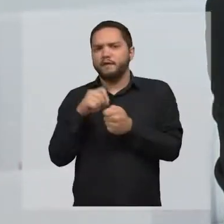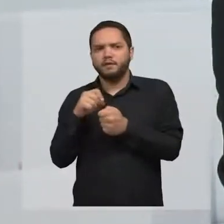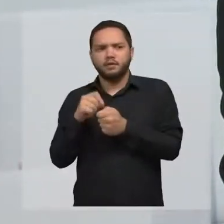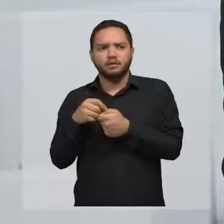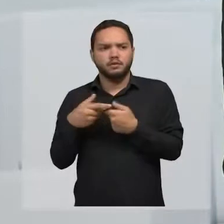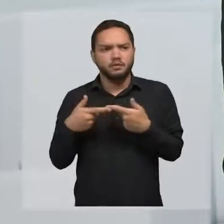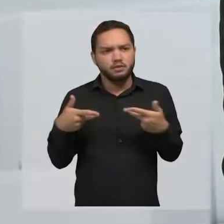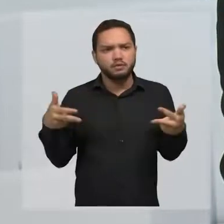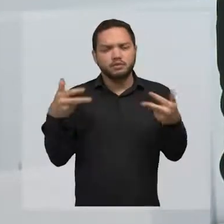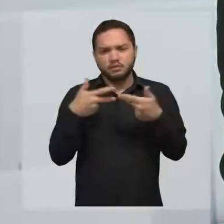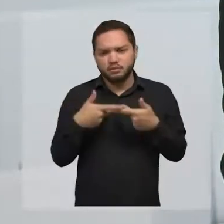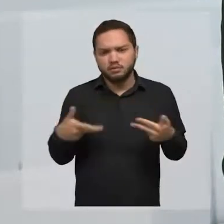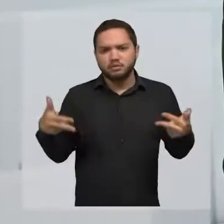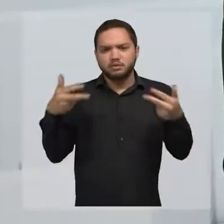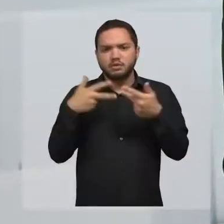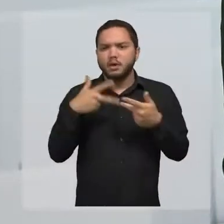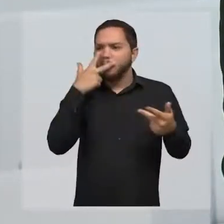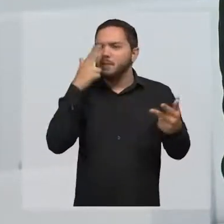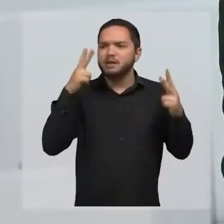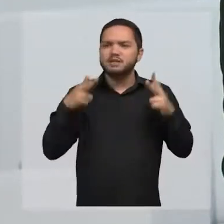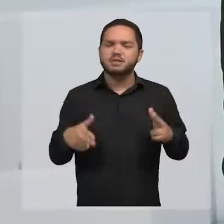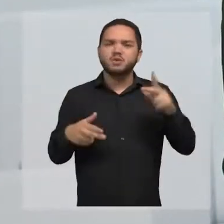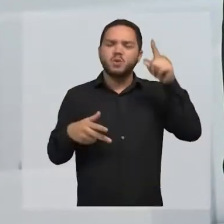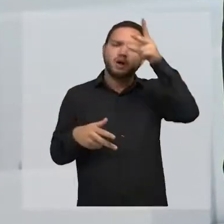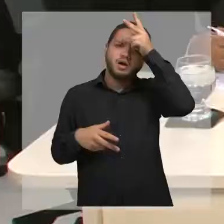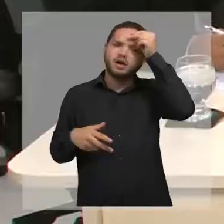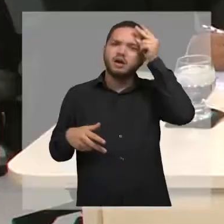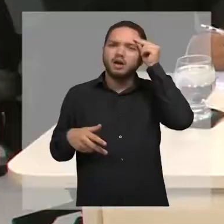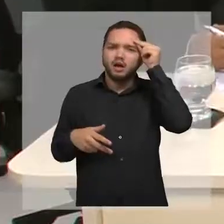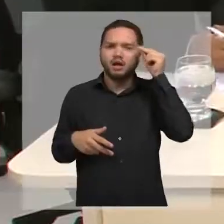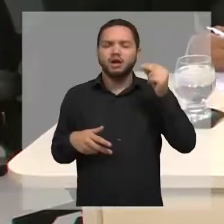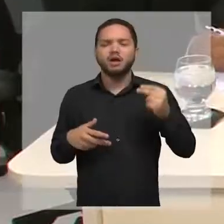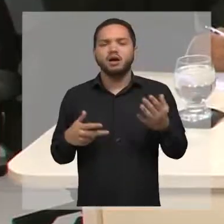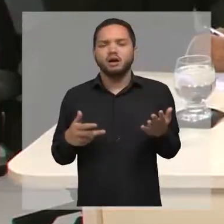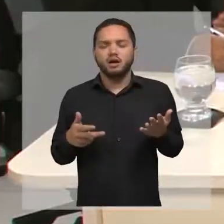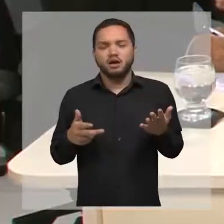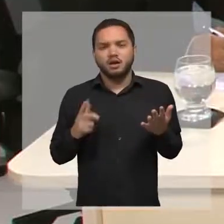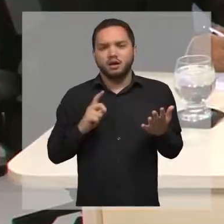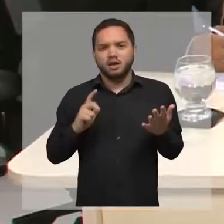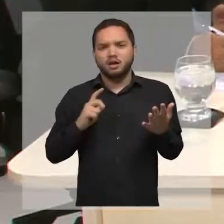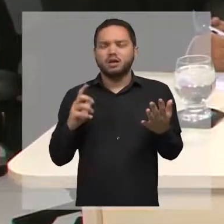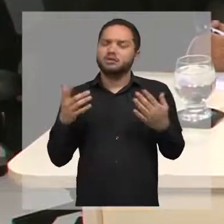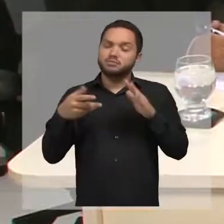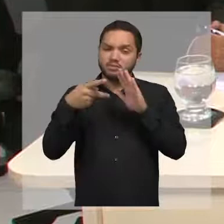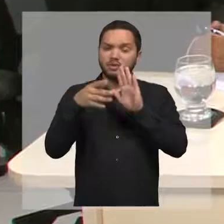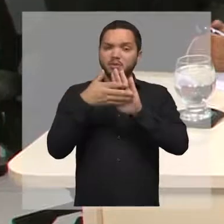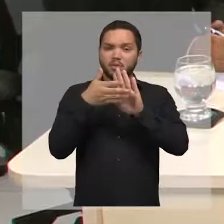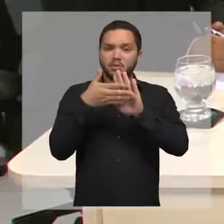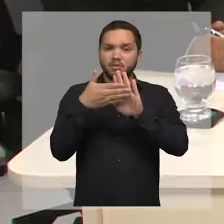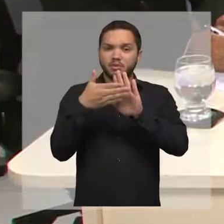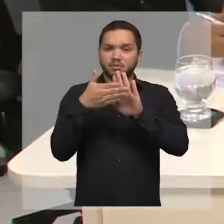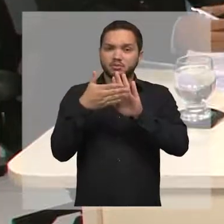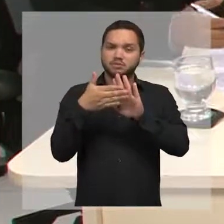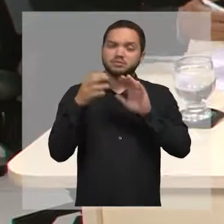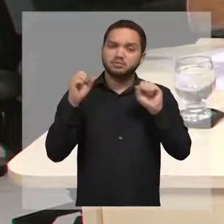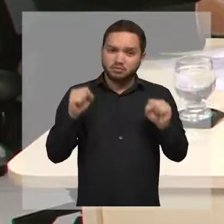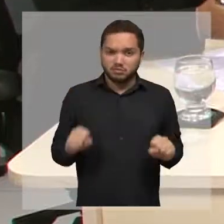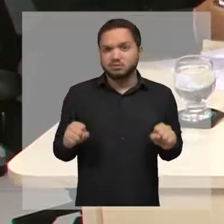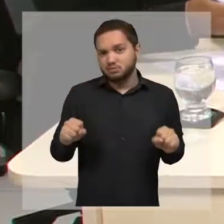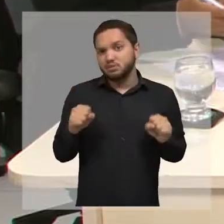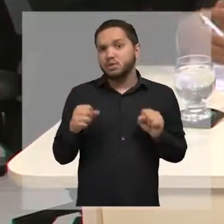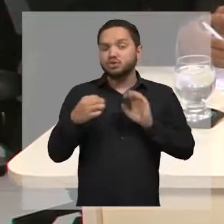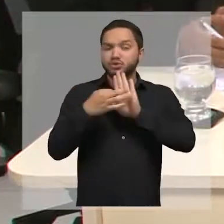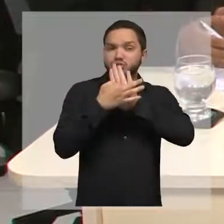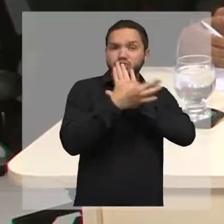vou... às vezes ele usa o discurso do Executivo. Das pessoas, né, falando que houve ali uma proposta, e ele